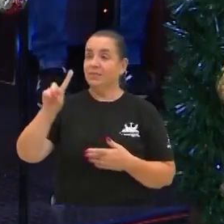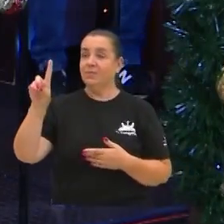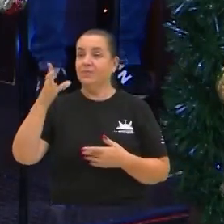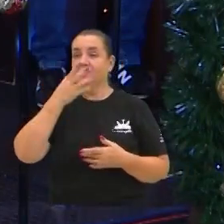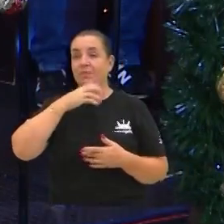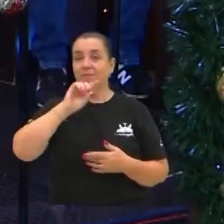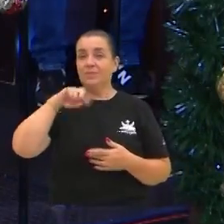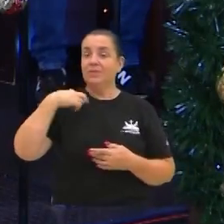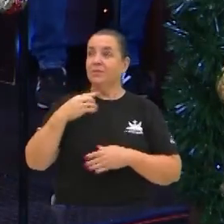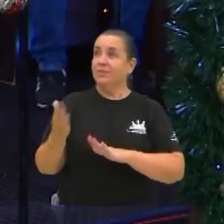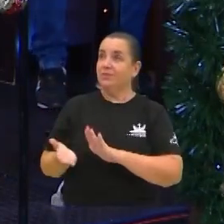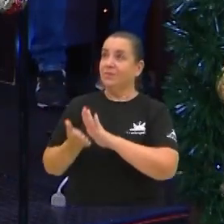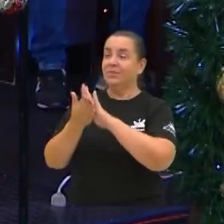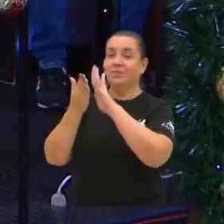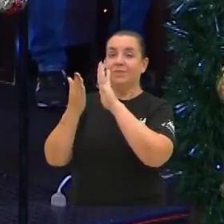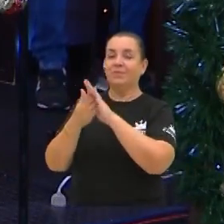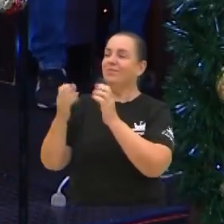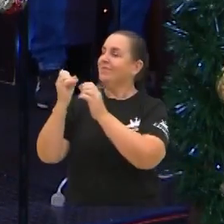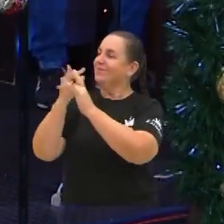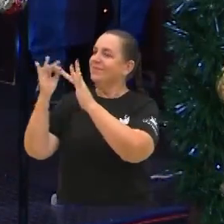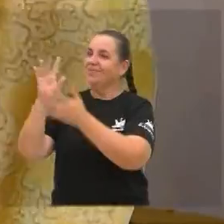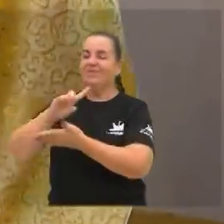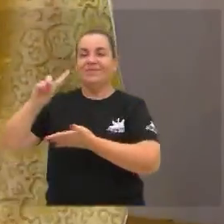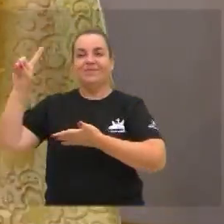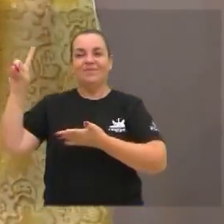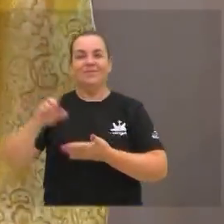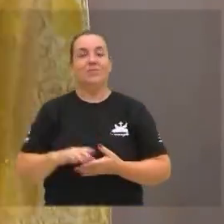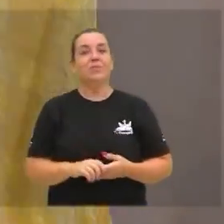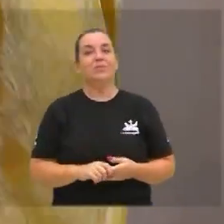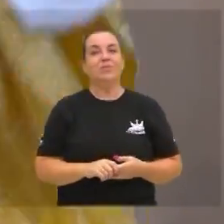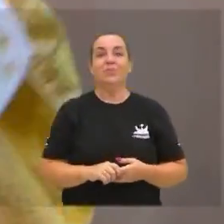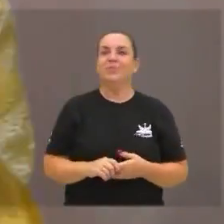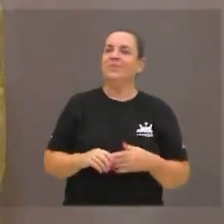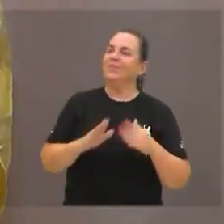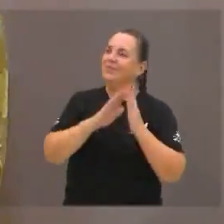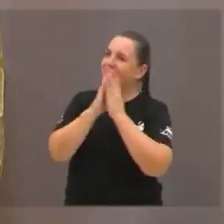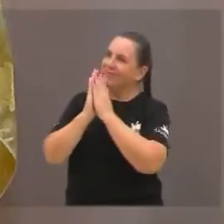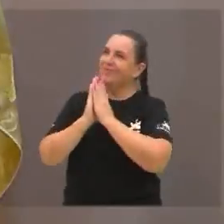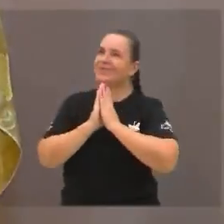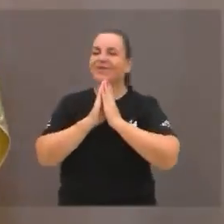Deus e Pai, nós vos louvamos, glória a Deus.